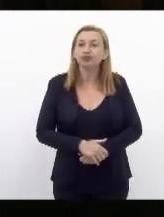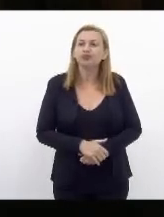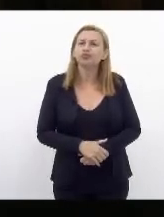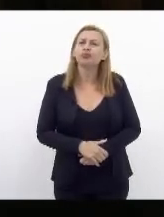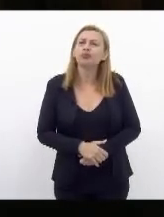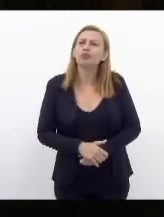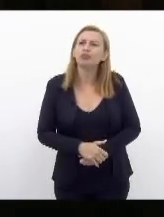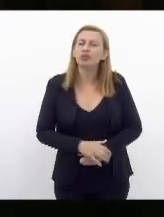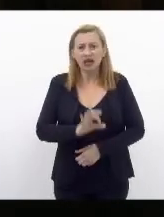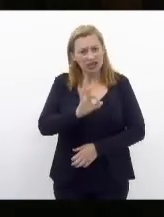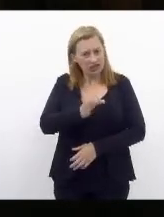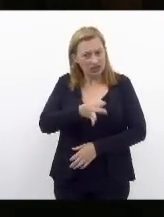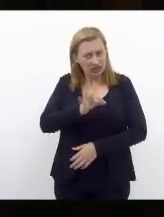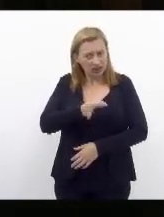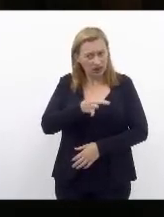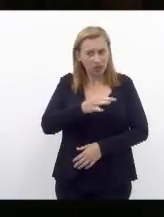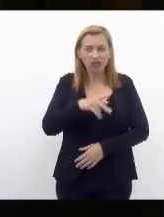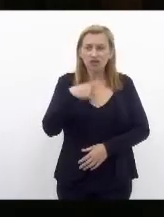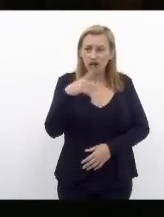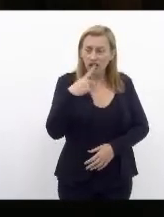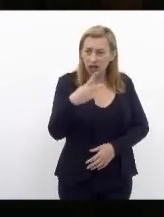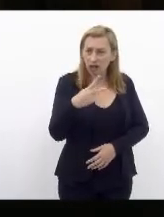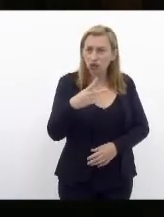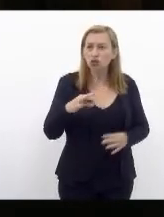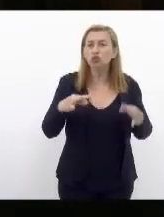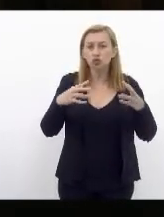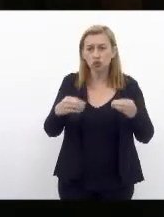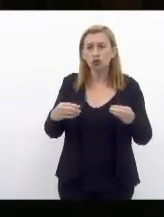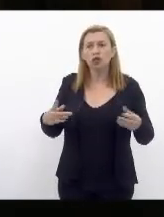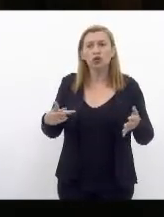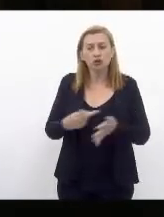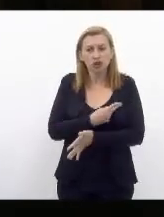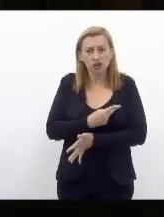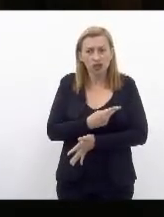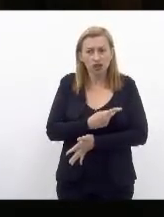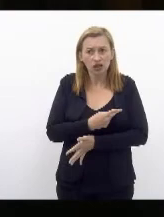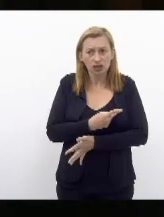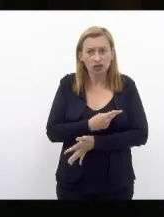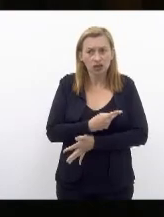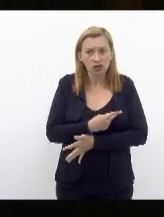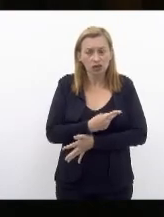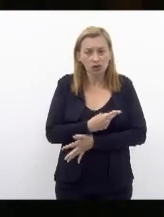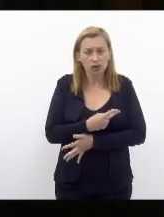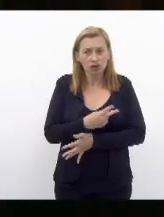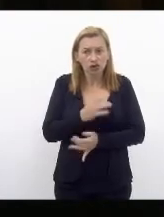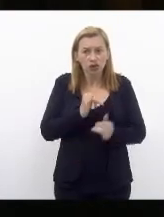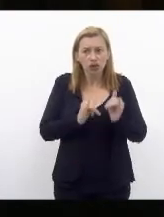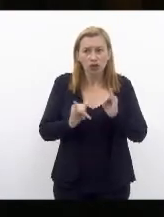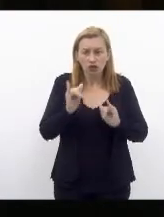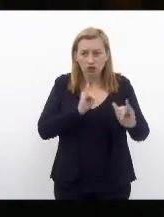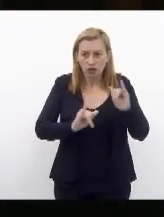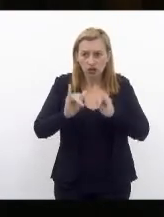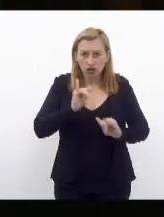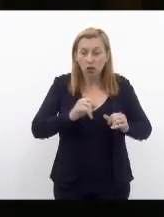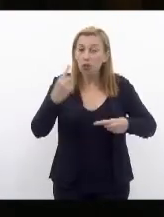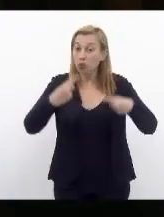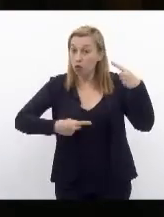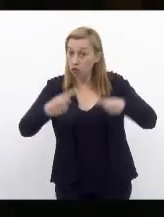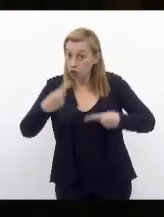E, obviamente, fazendo menção ao episódio que tomou conta do noticiário político